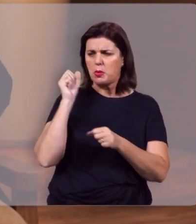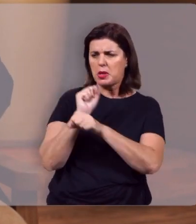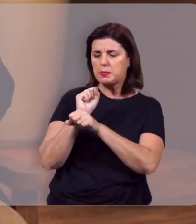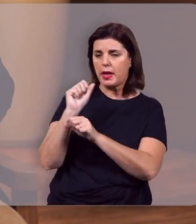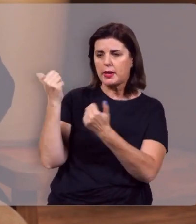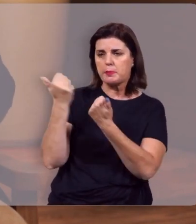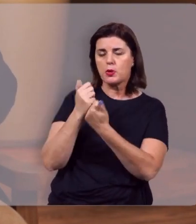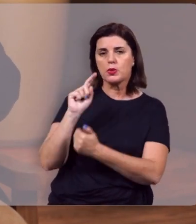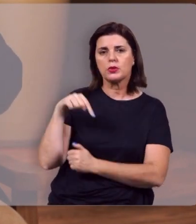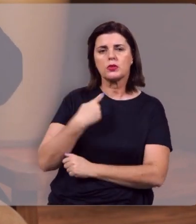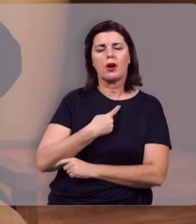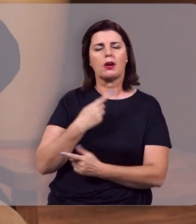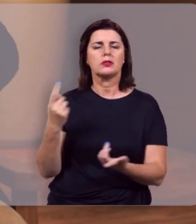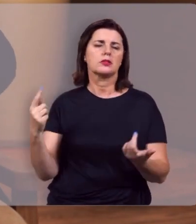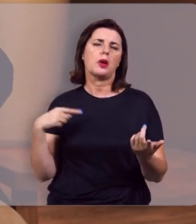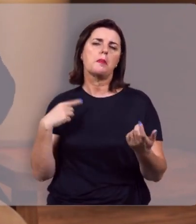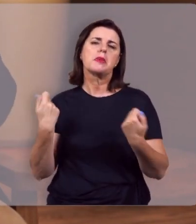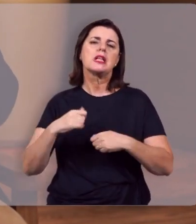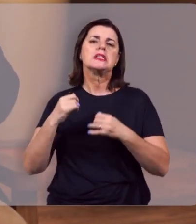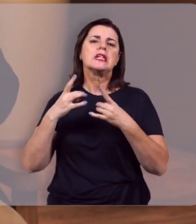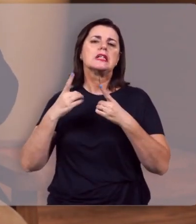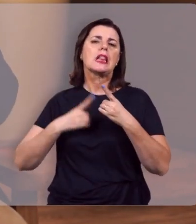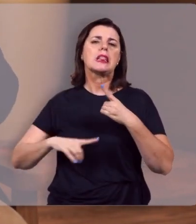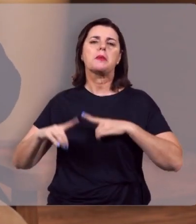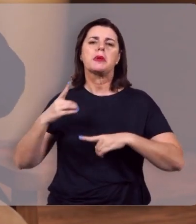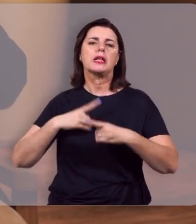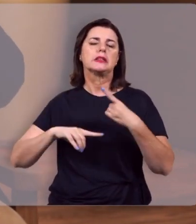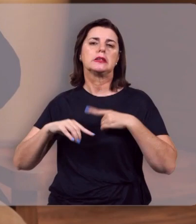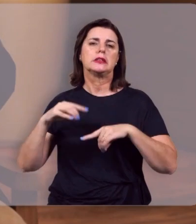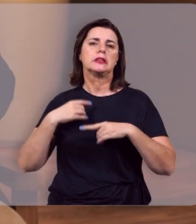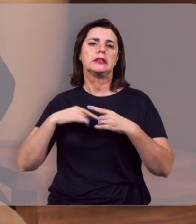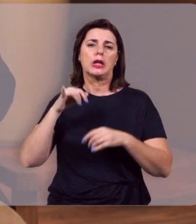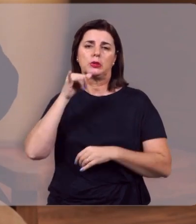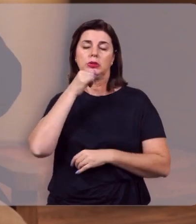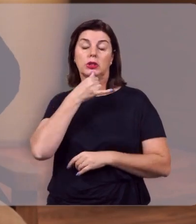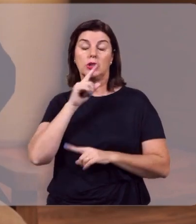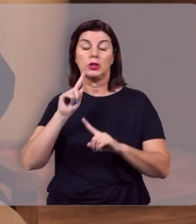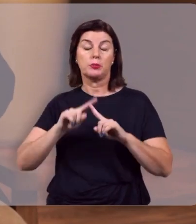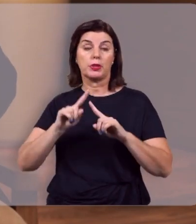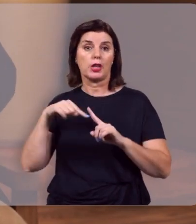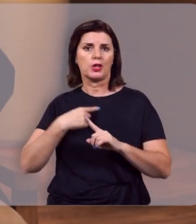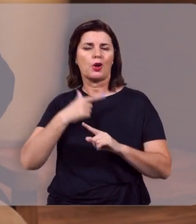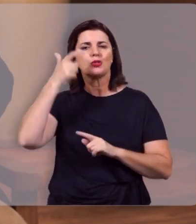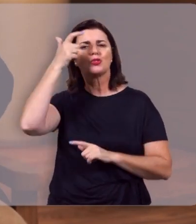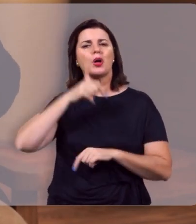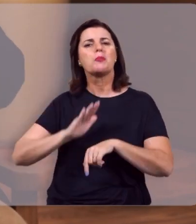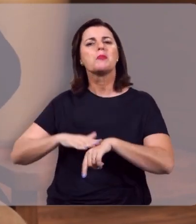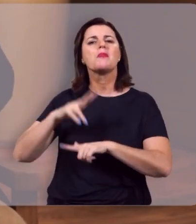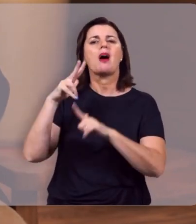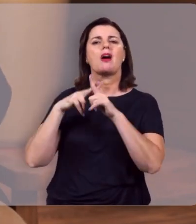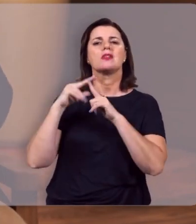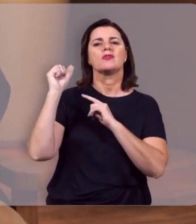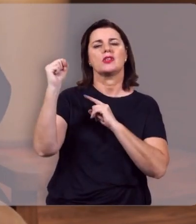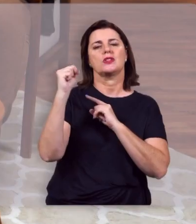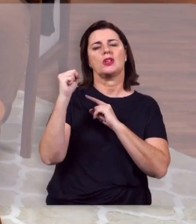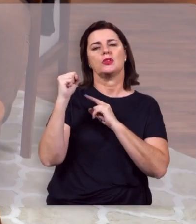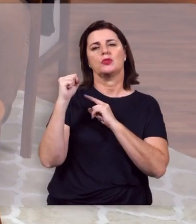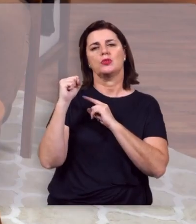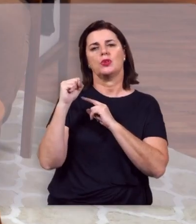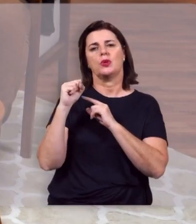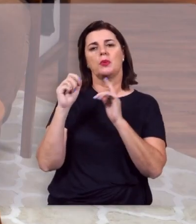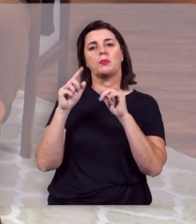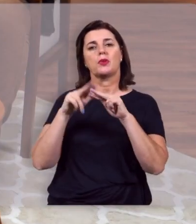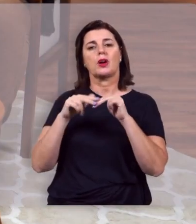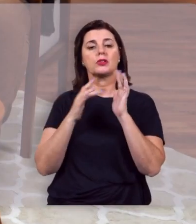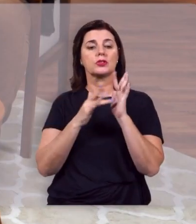de nós, nós não deveríamos nos deprimir, porque nós somos mais que vencedores por meio daquele que nos amou. Nós